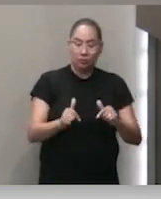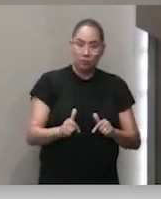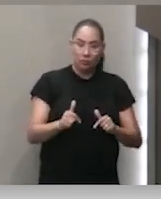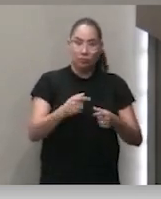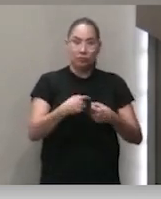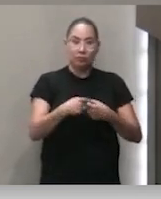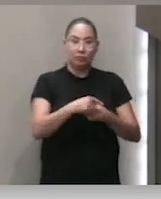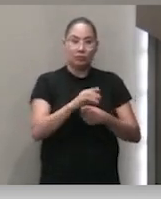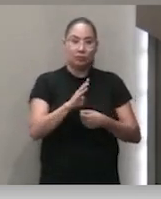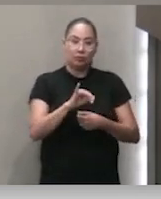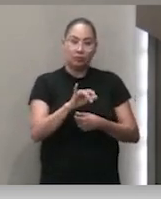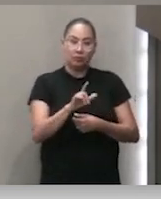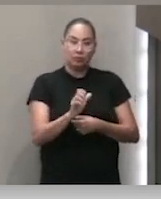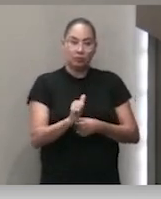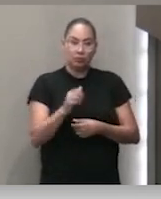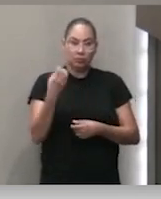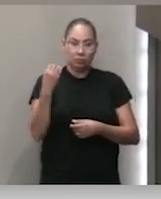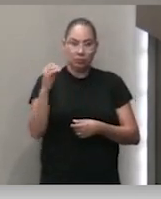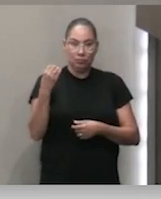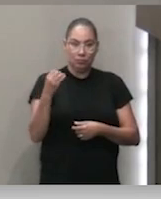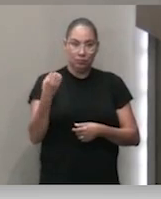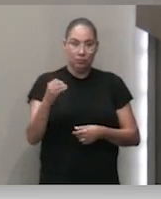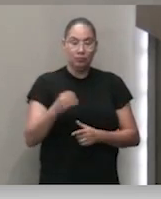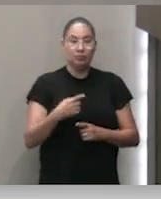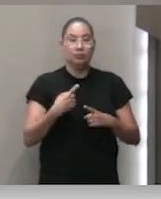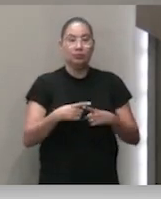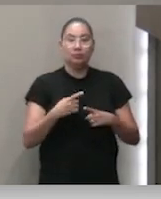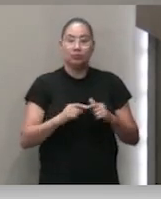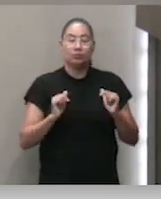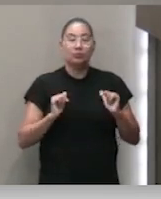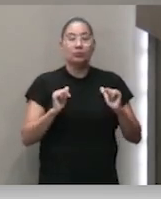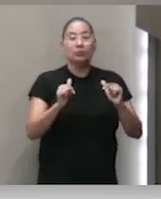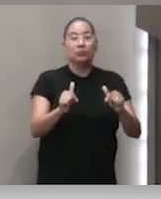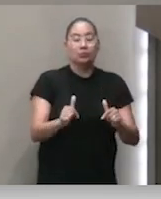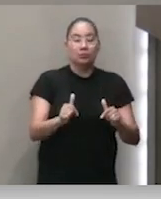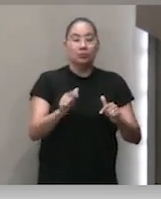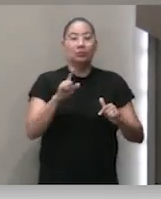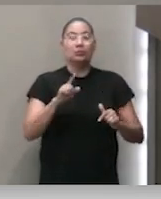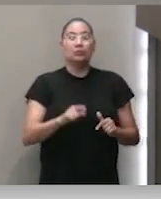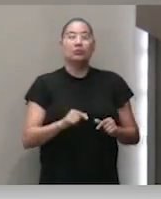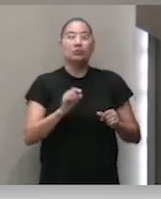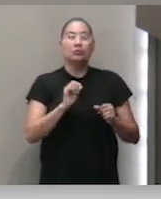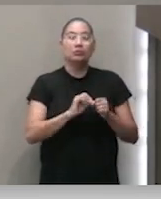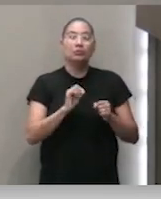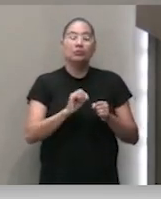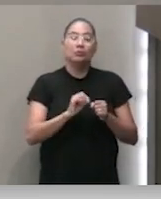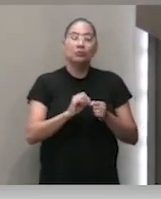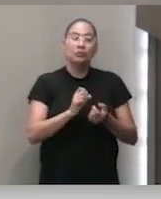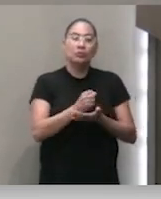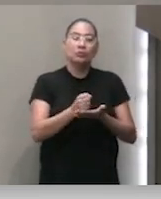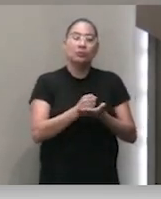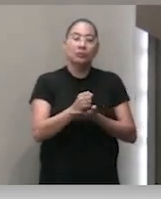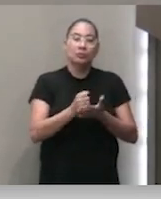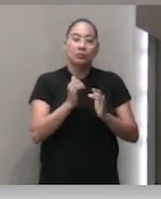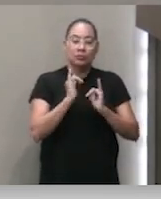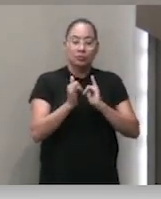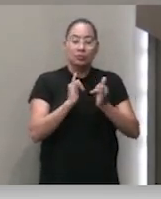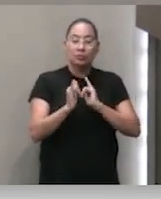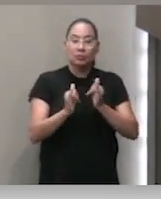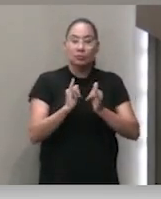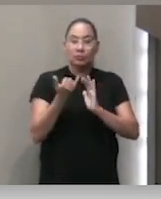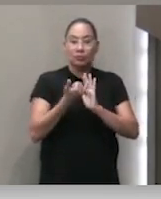Baixa. Exatamente, porque as abordagens, as operações, elas são executadas baseadas em dados